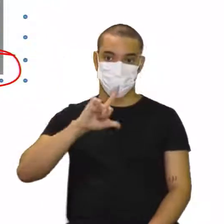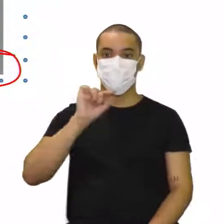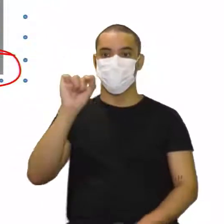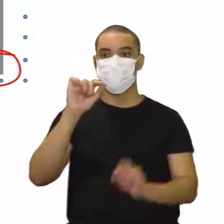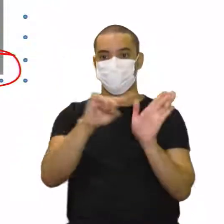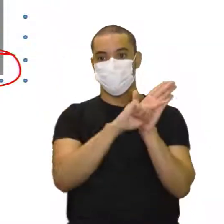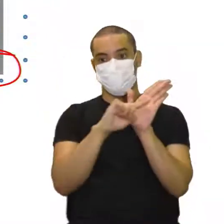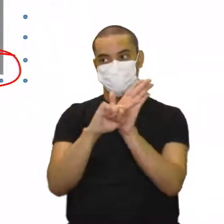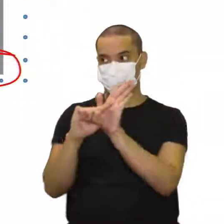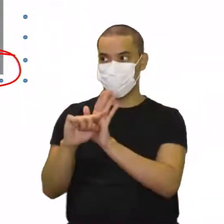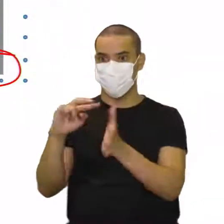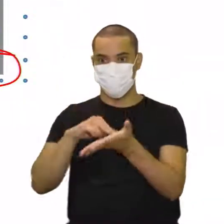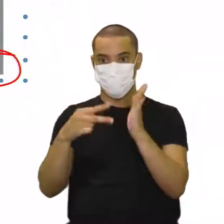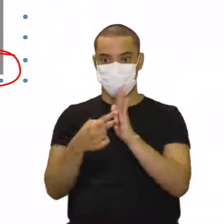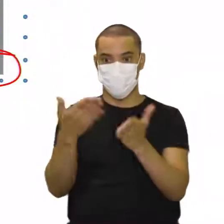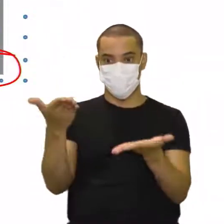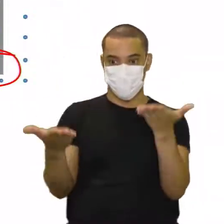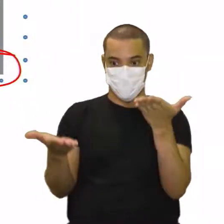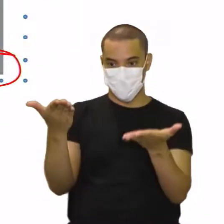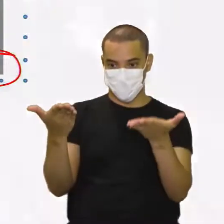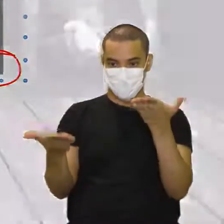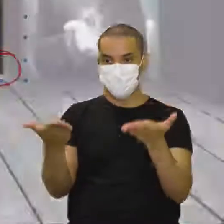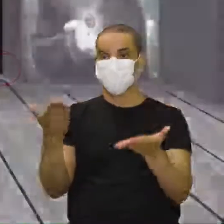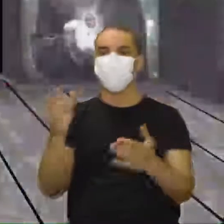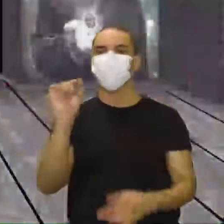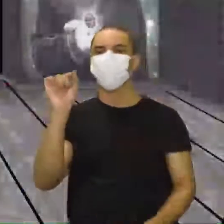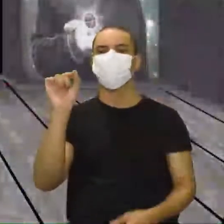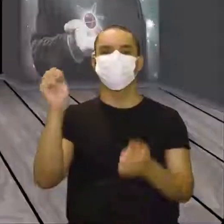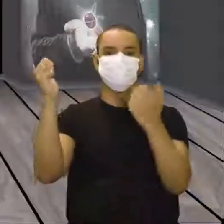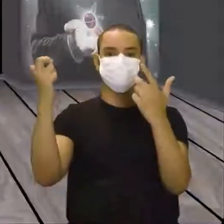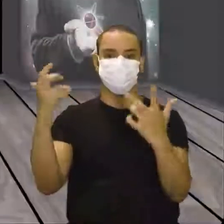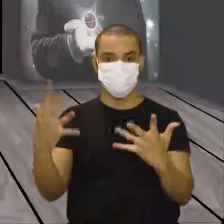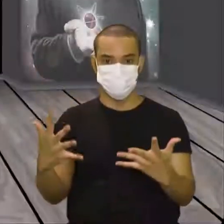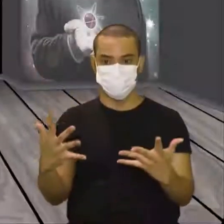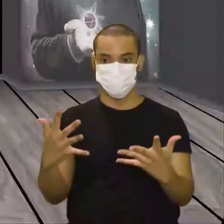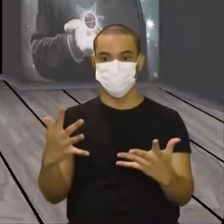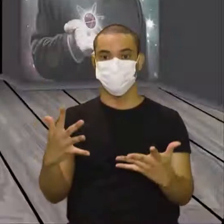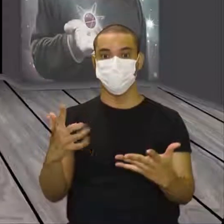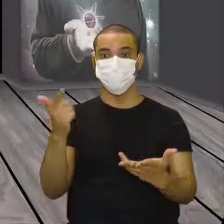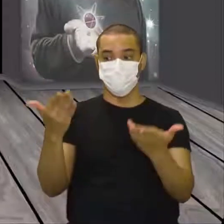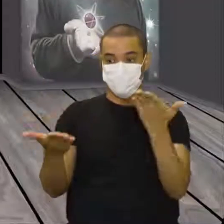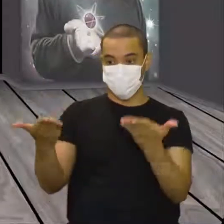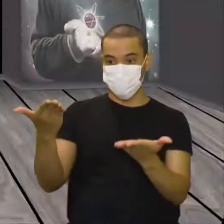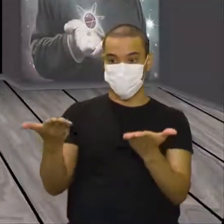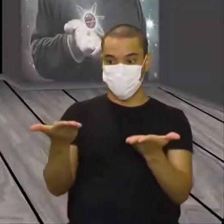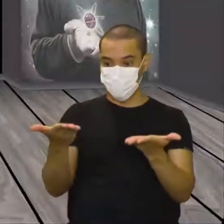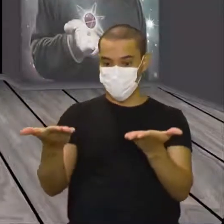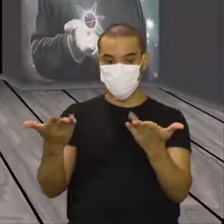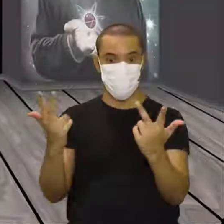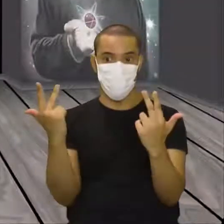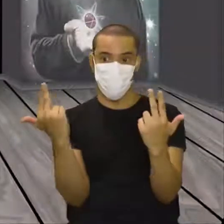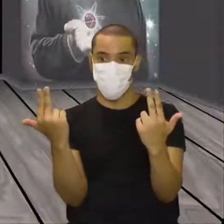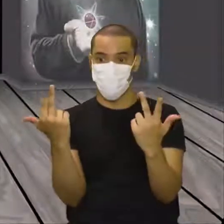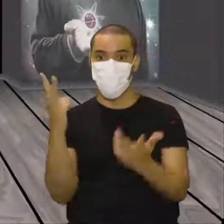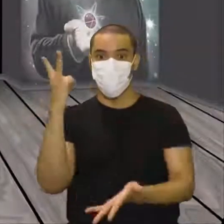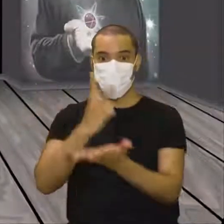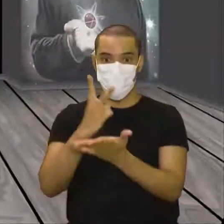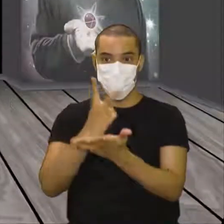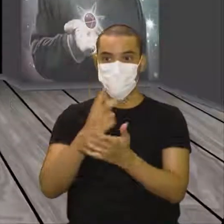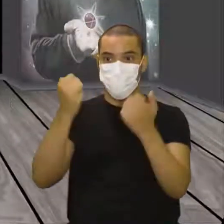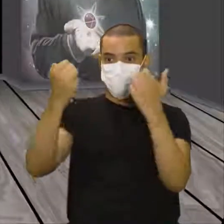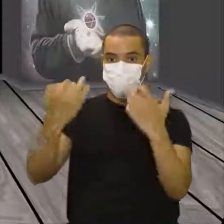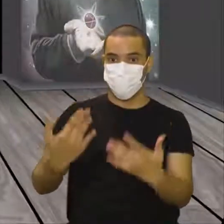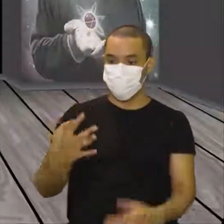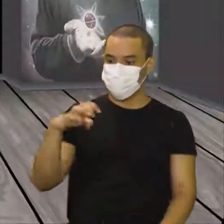a força elétrica. Então, o que é que está dizendo? Está dizendo que equilíbrio, eu já falei para vocês, toda vez que falar, o que